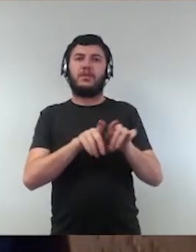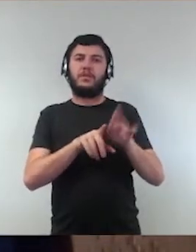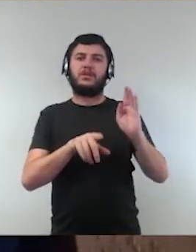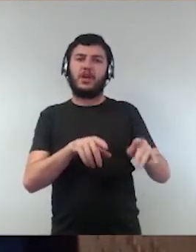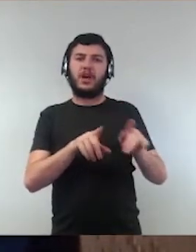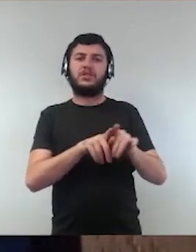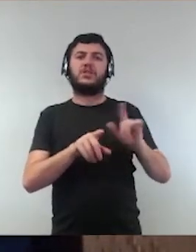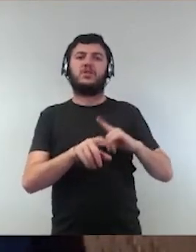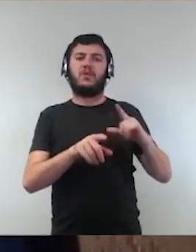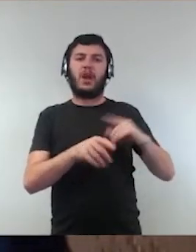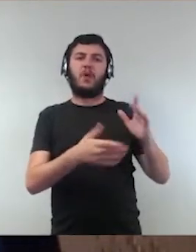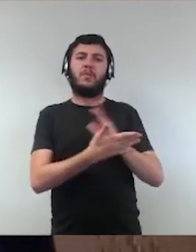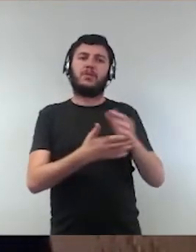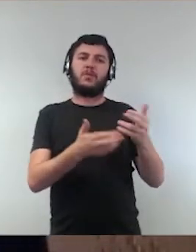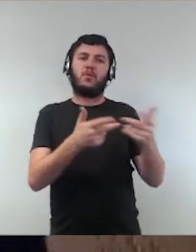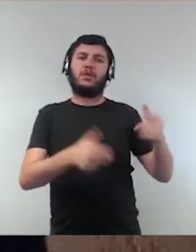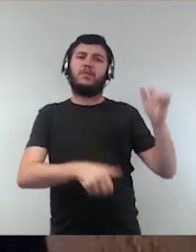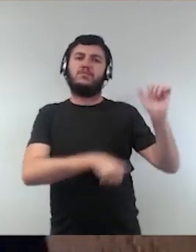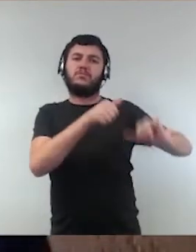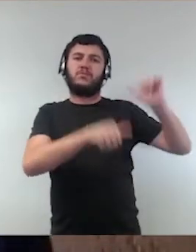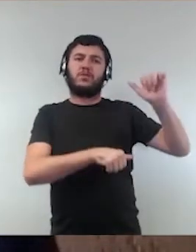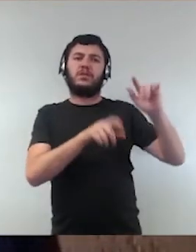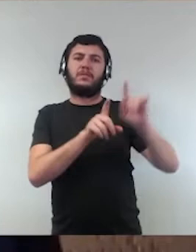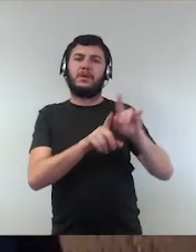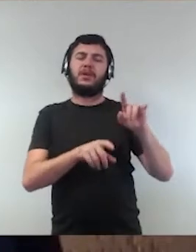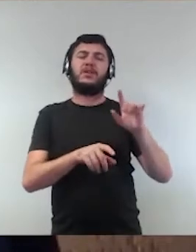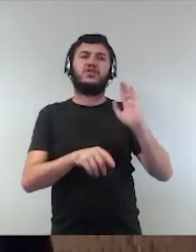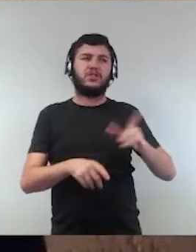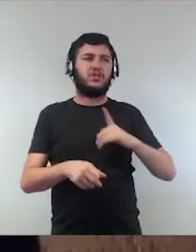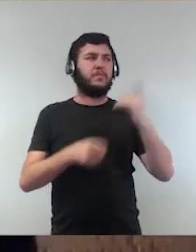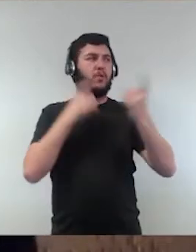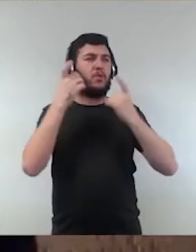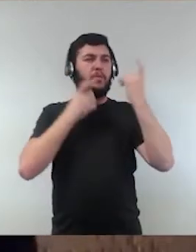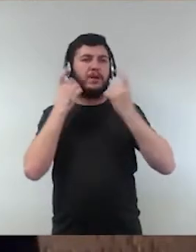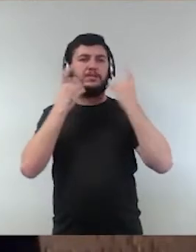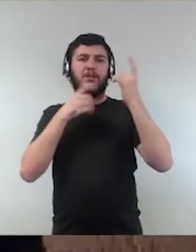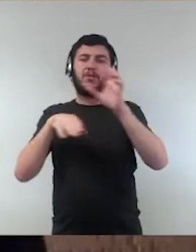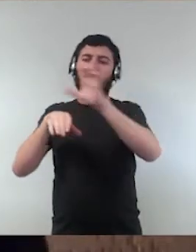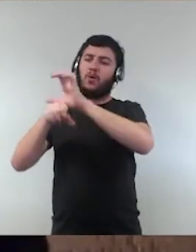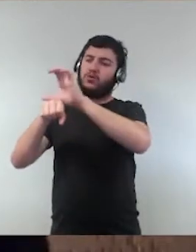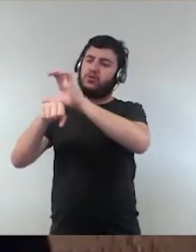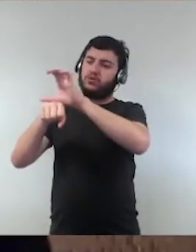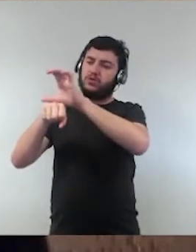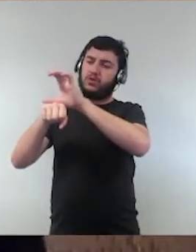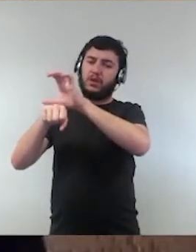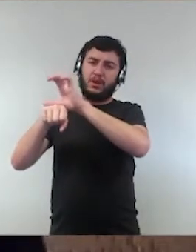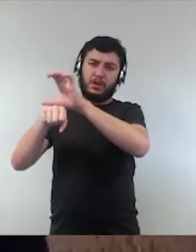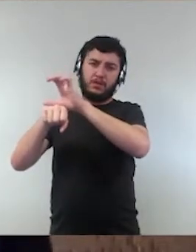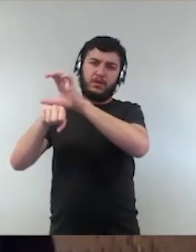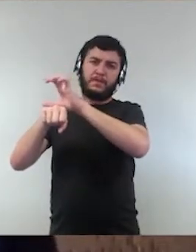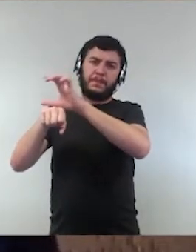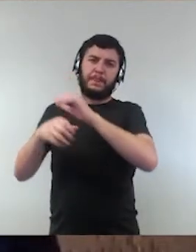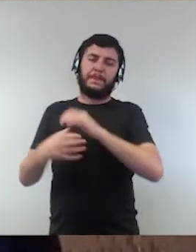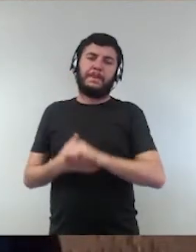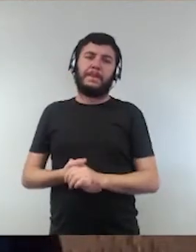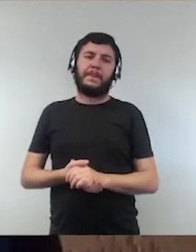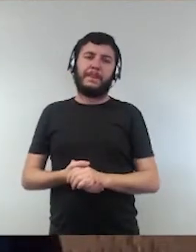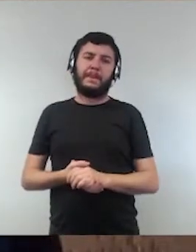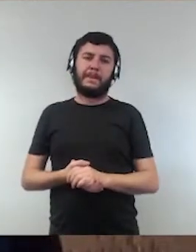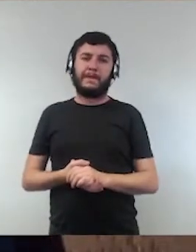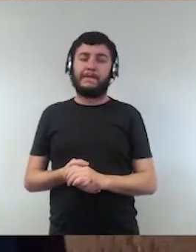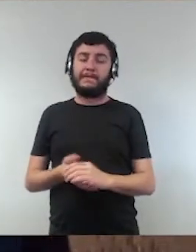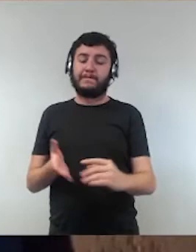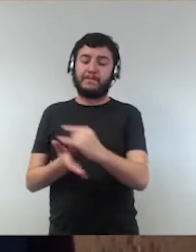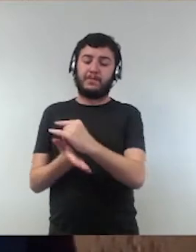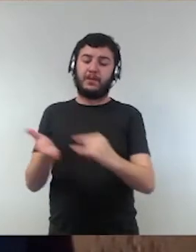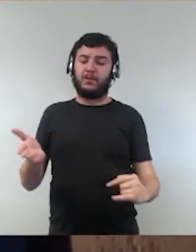positivação e elevação dessa preocupação a nível constitucional passou a ser relevante. Talvez o primeiro documento de